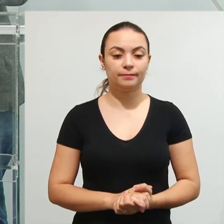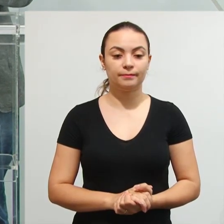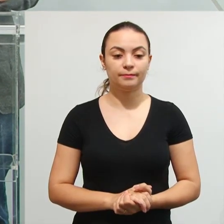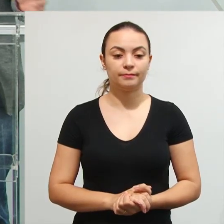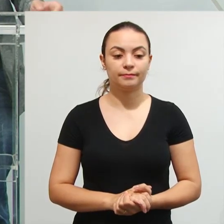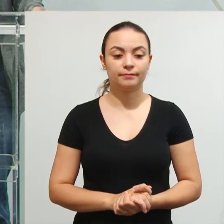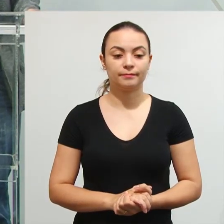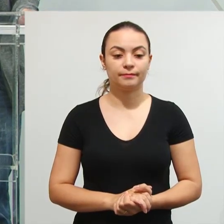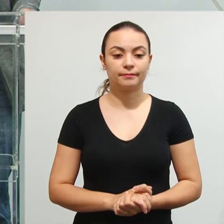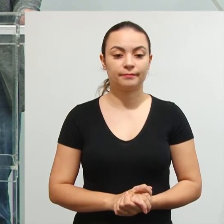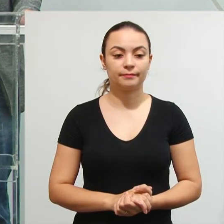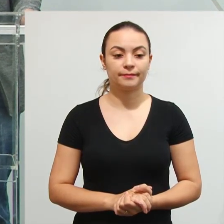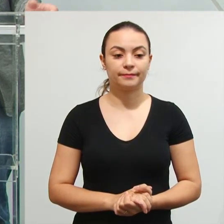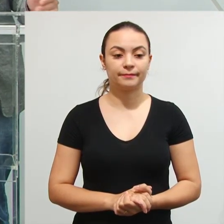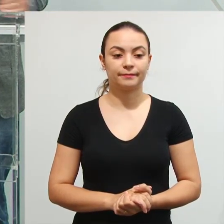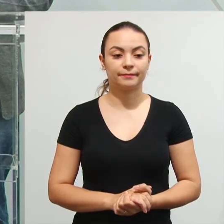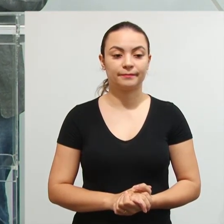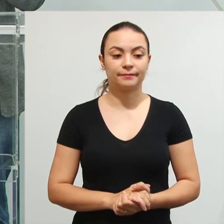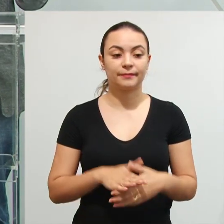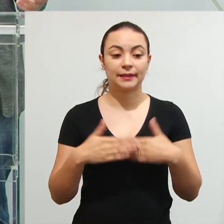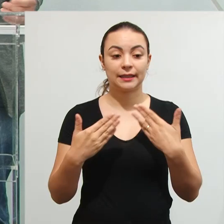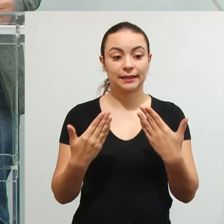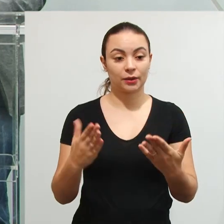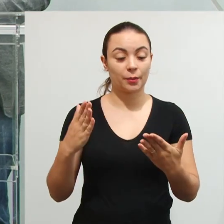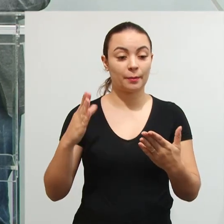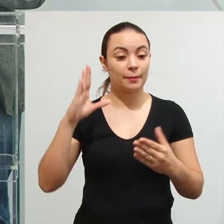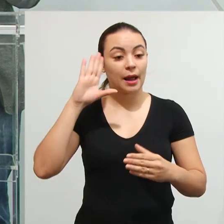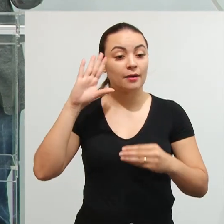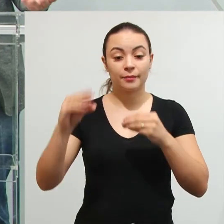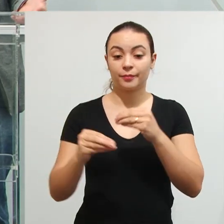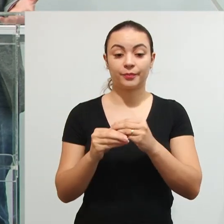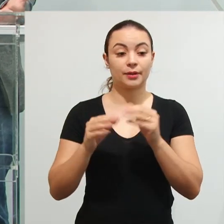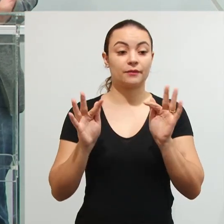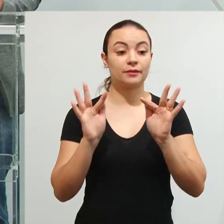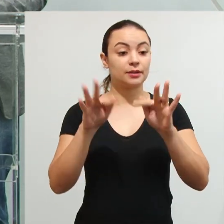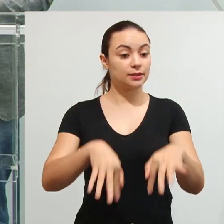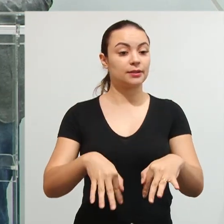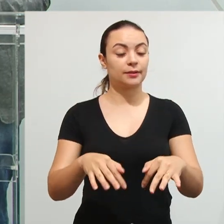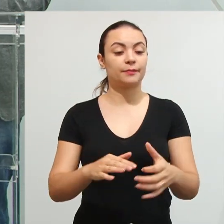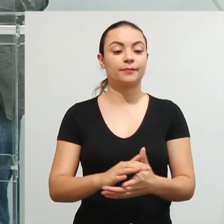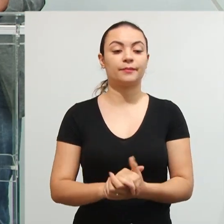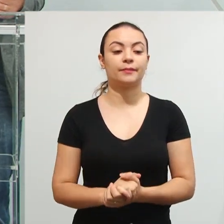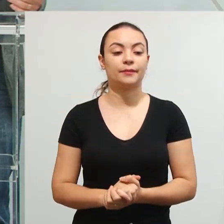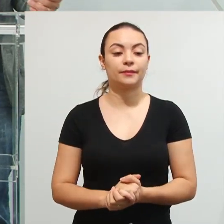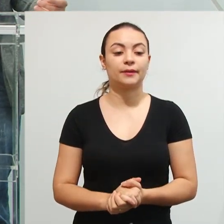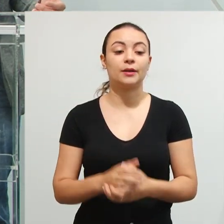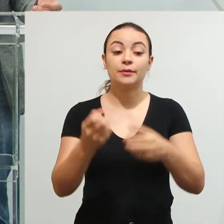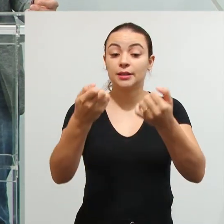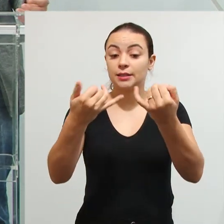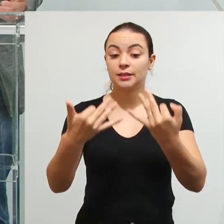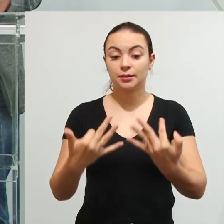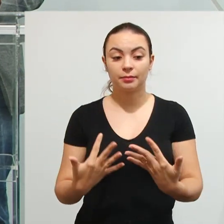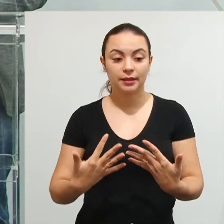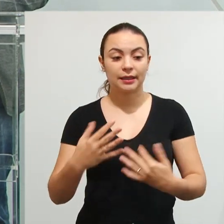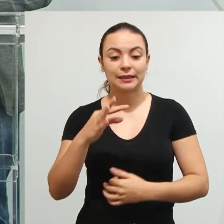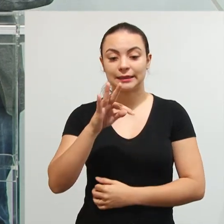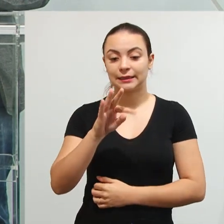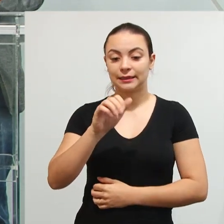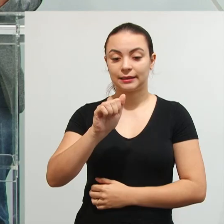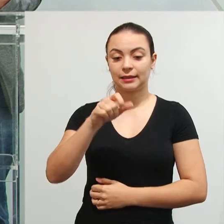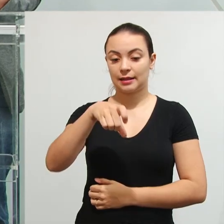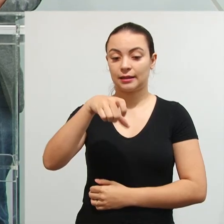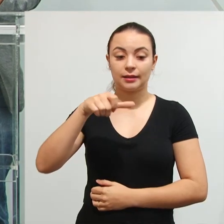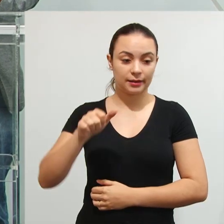empréstimos bancários Ok então para recapular a gente falou um pouquinho sobre essas taxas sobre o que a taxa proporcional equivalente